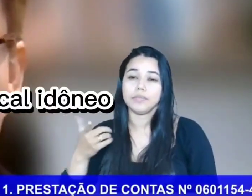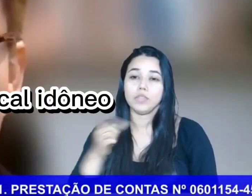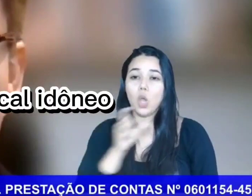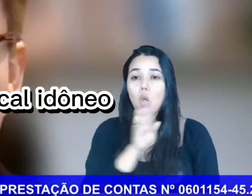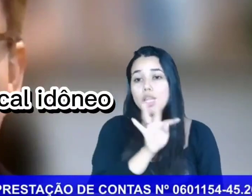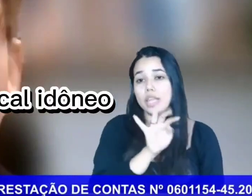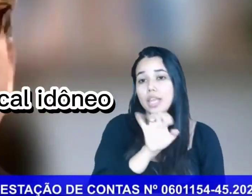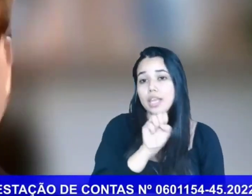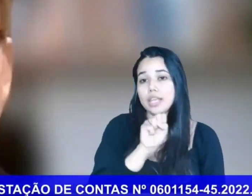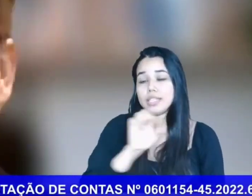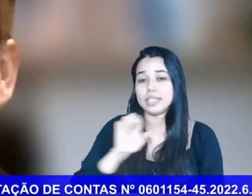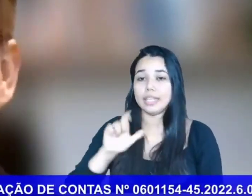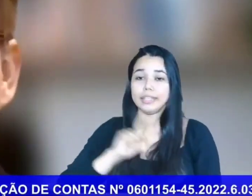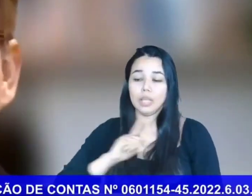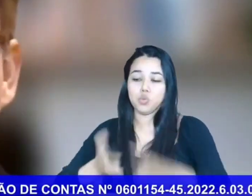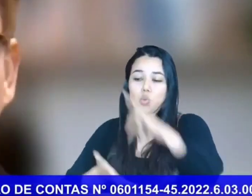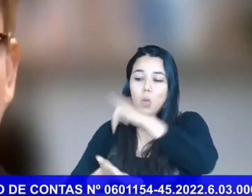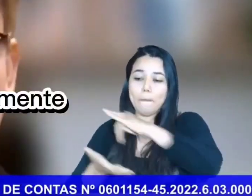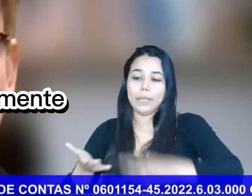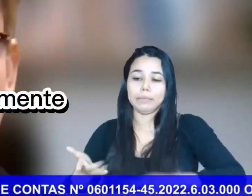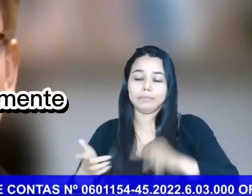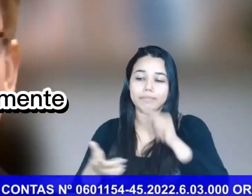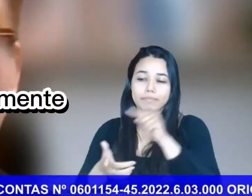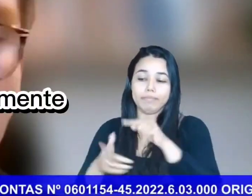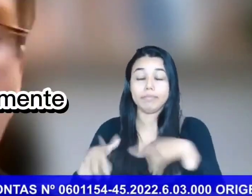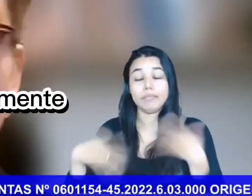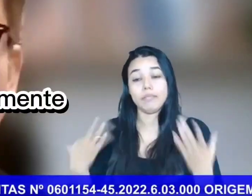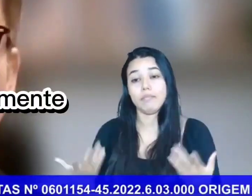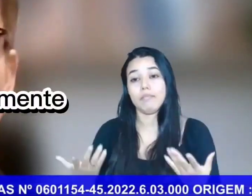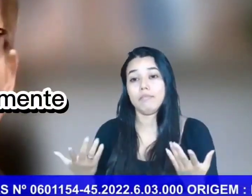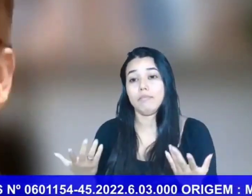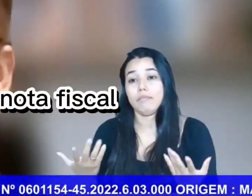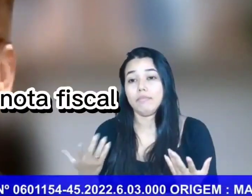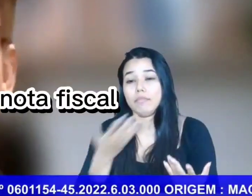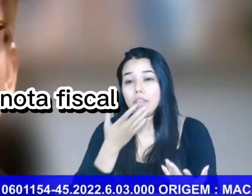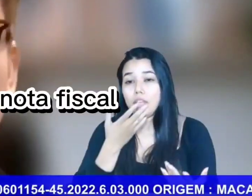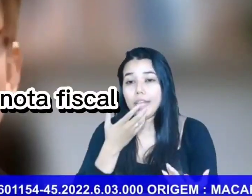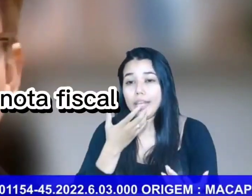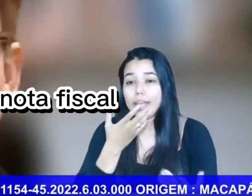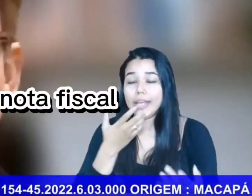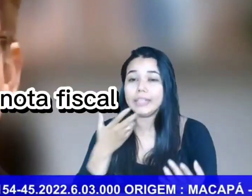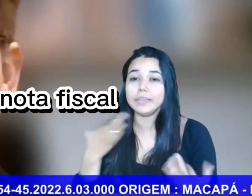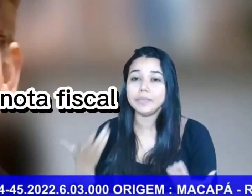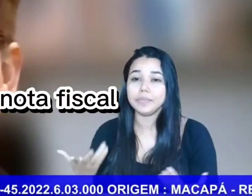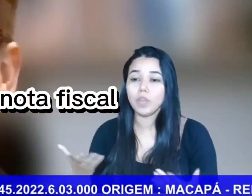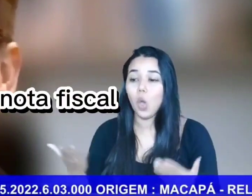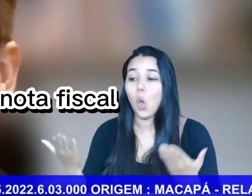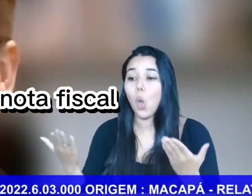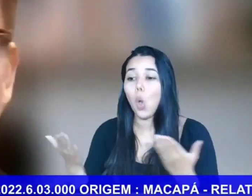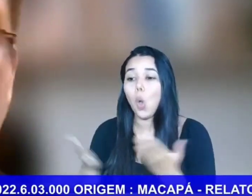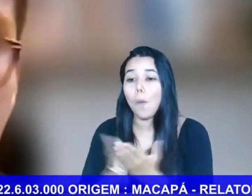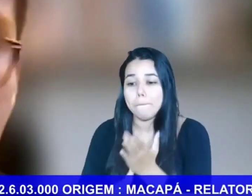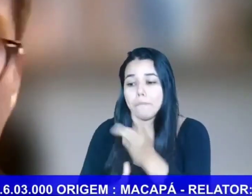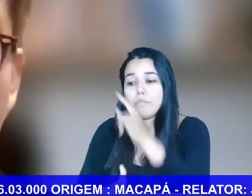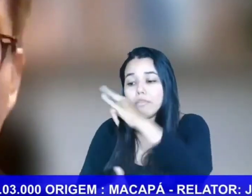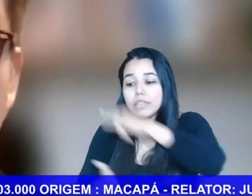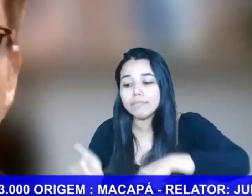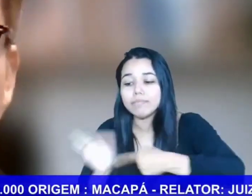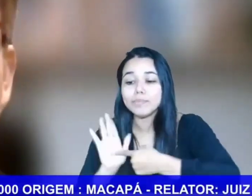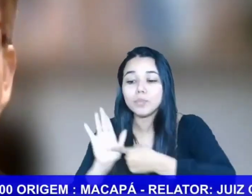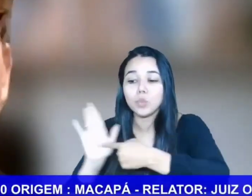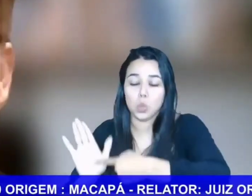documento fiscal idôneo. Portanto, pode-se estar, eventualmente, diante de comprovação via nota fiscal. No